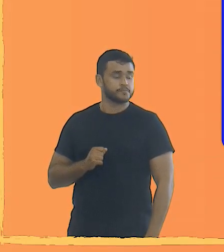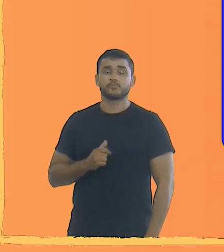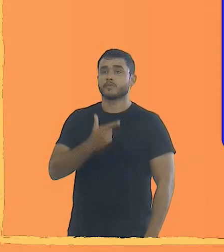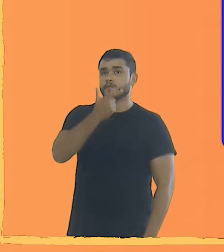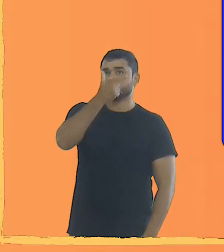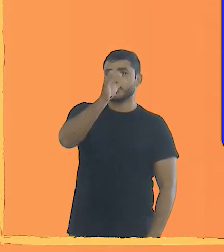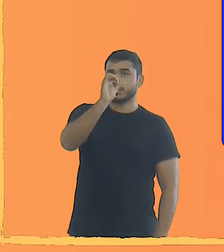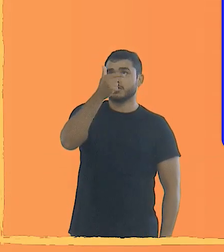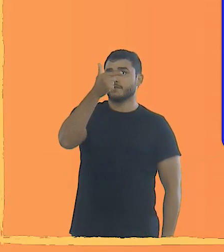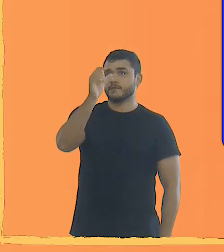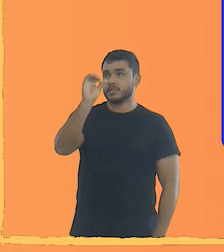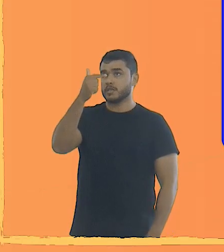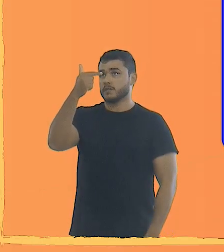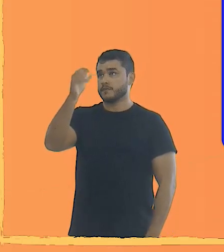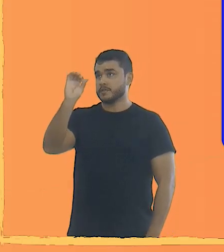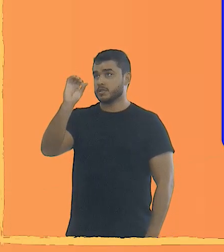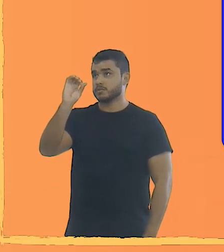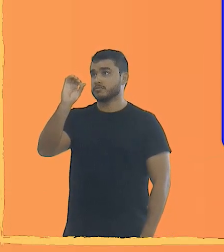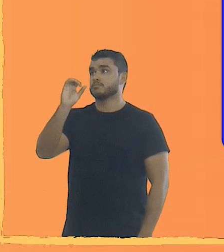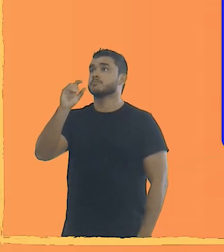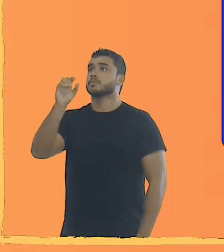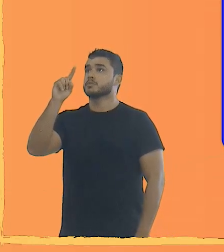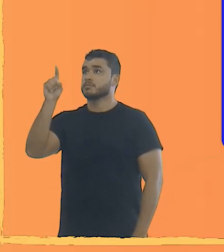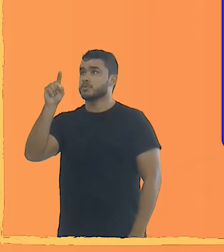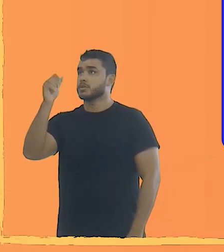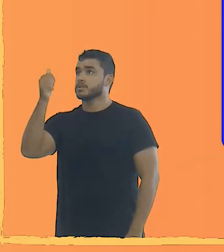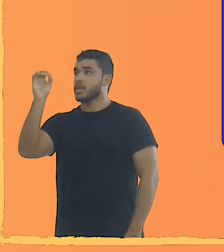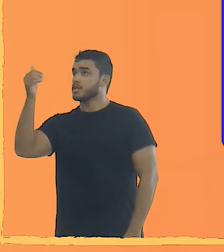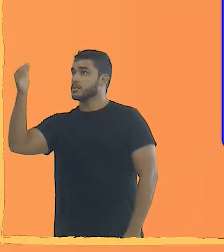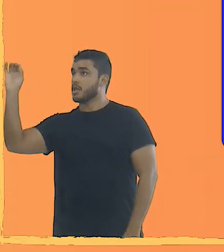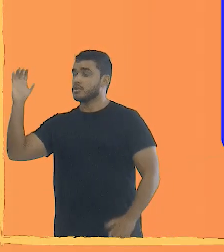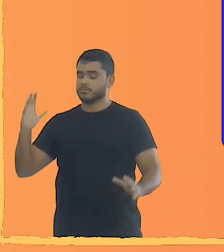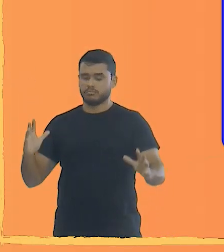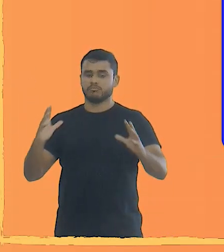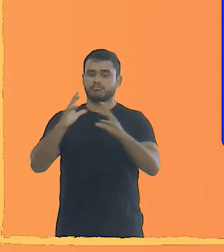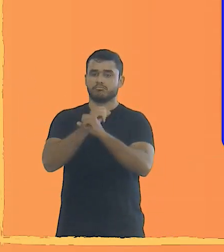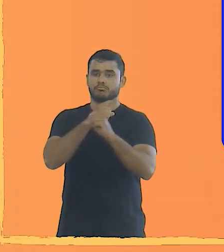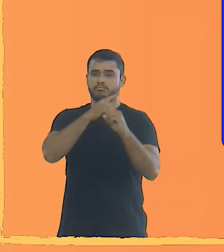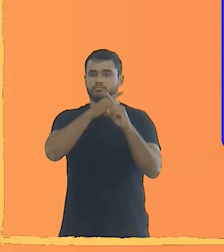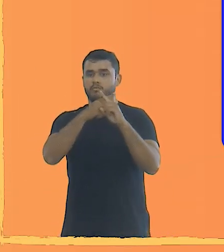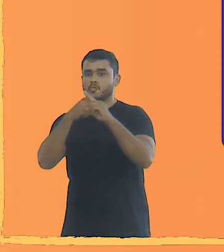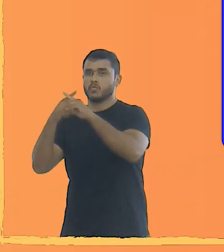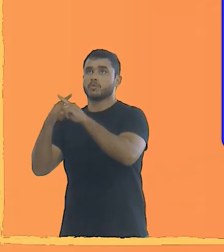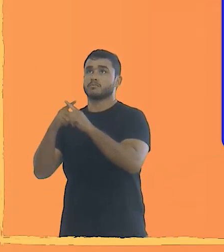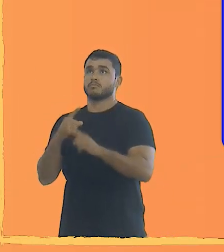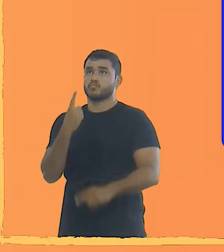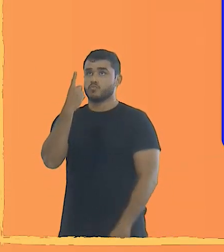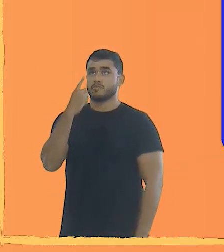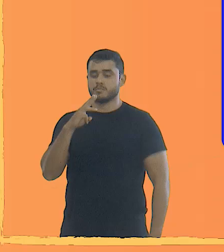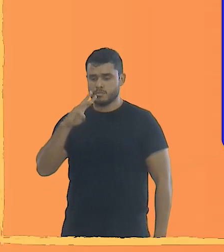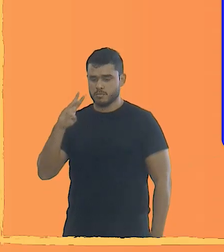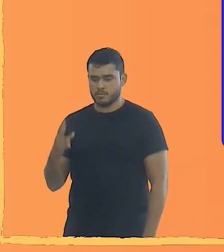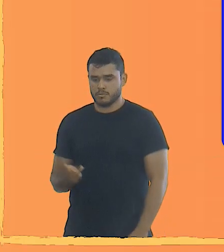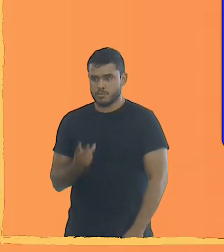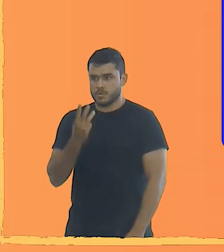com 10 possibilidades. Na hora que você multiplica, o resultado vai dar